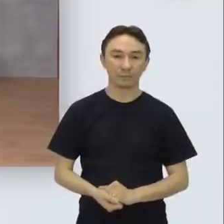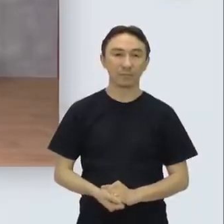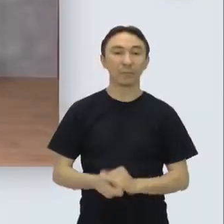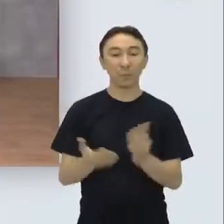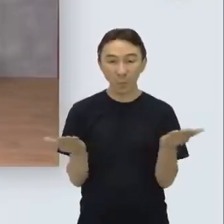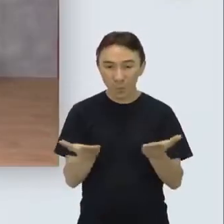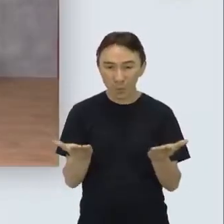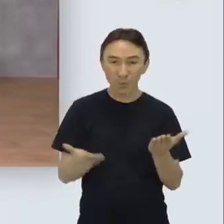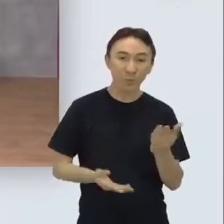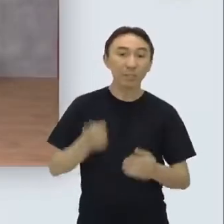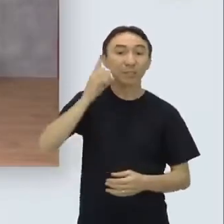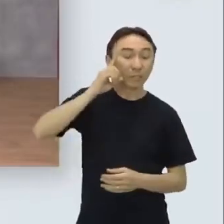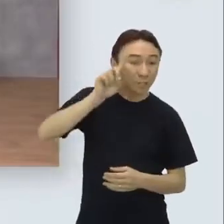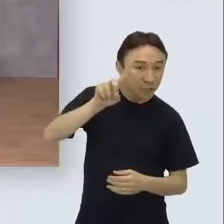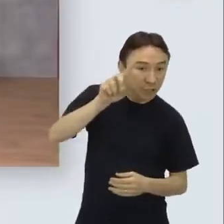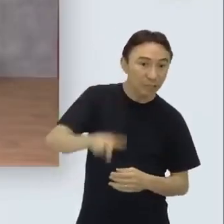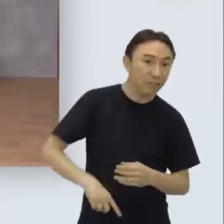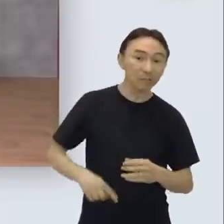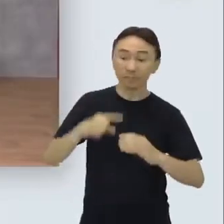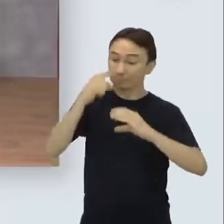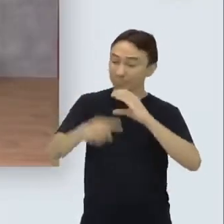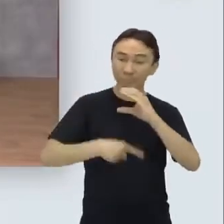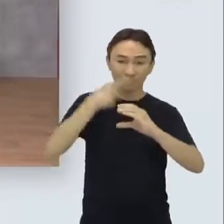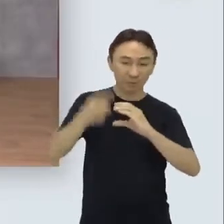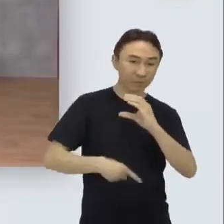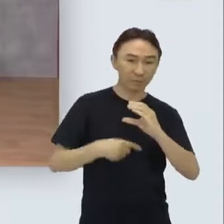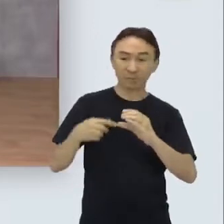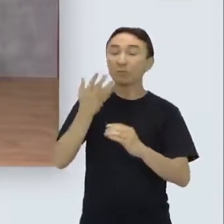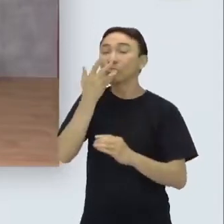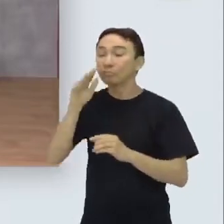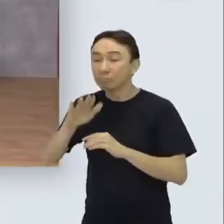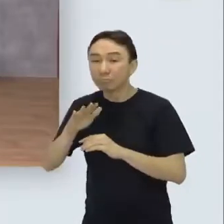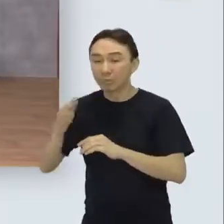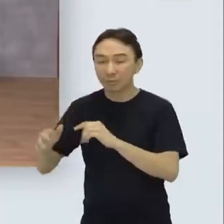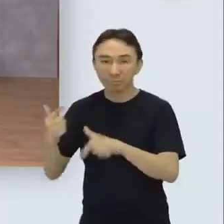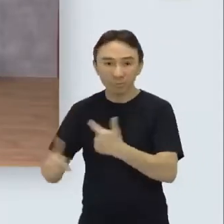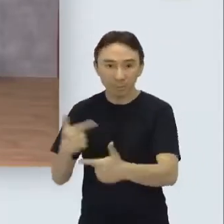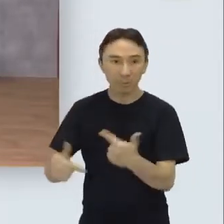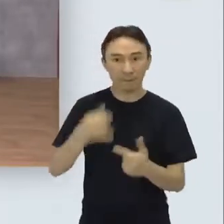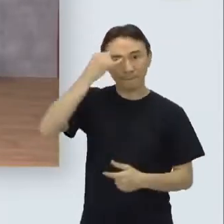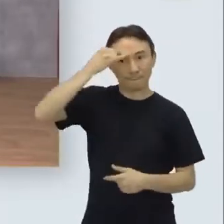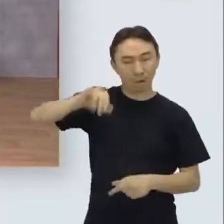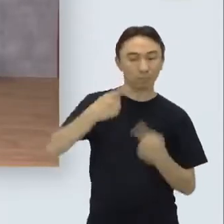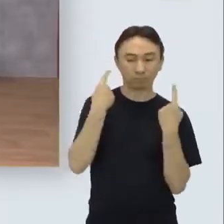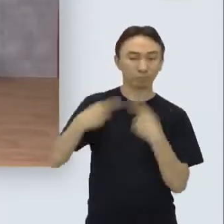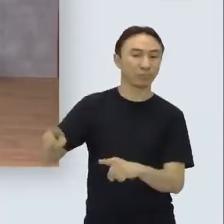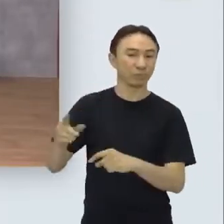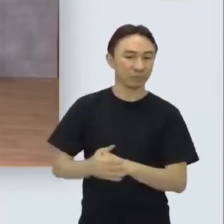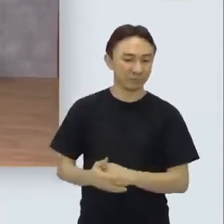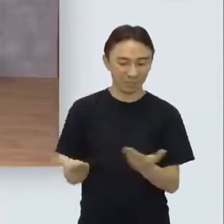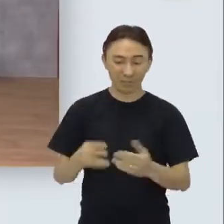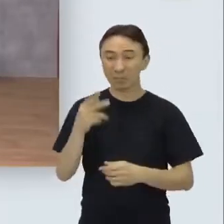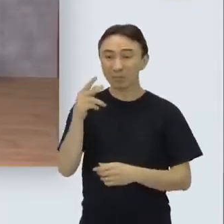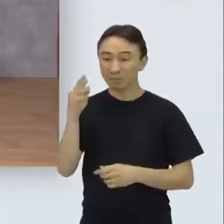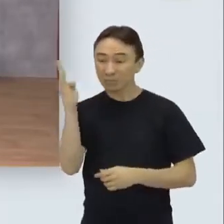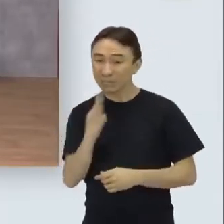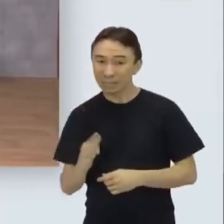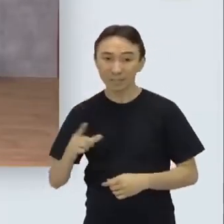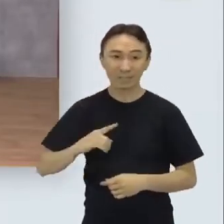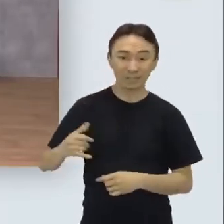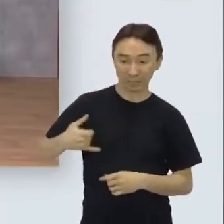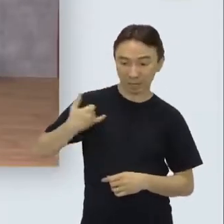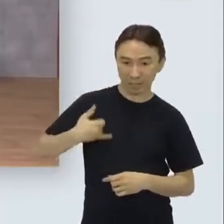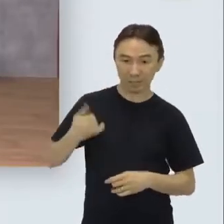Hoje é o Dia Mundial contra o Trabalho Infantil. No Brasil, as atividades remuneradas de crianças menores de 14 anos